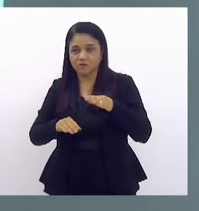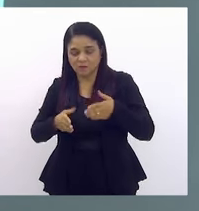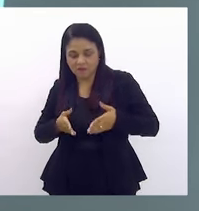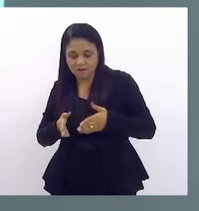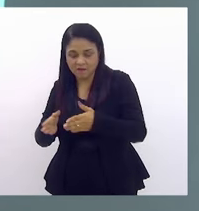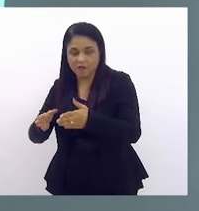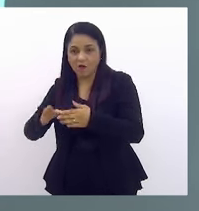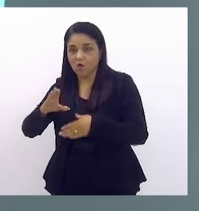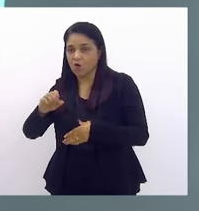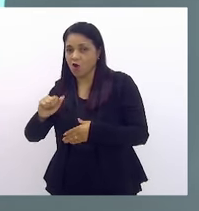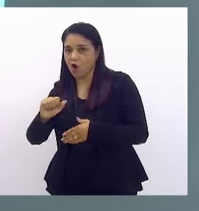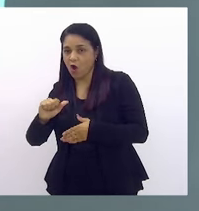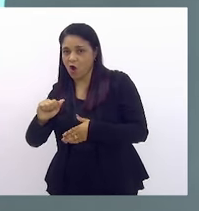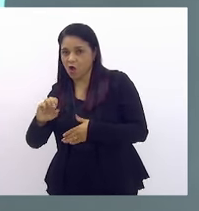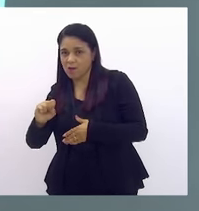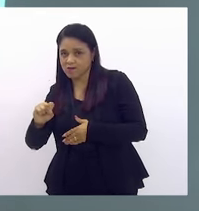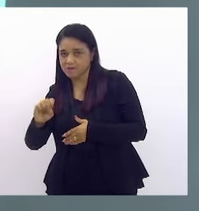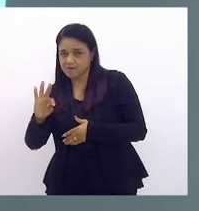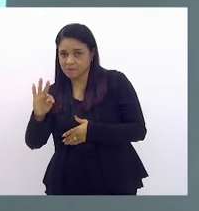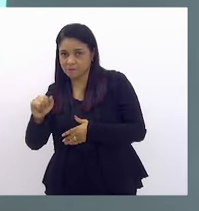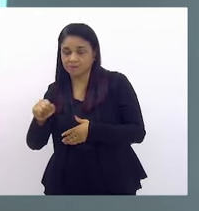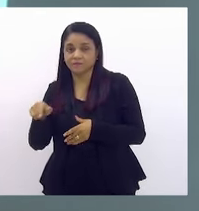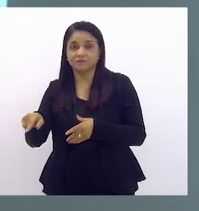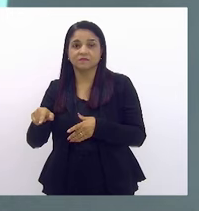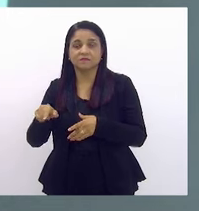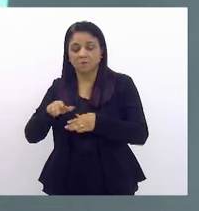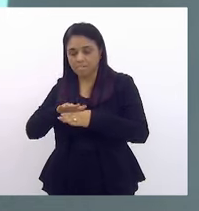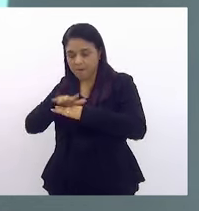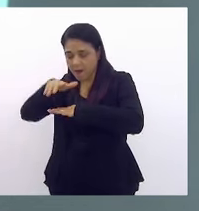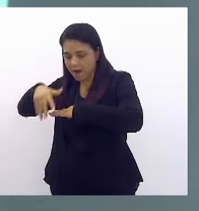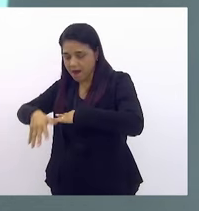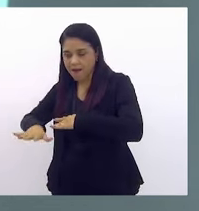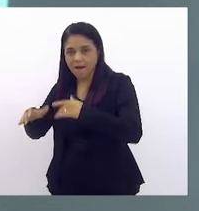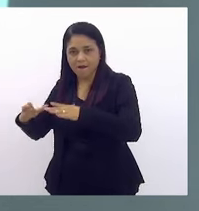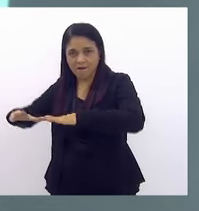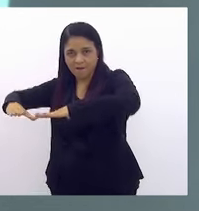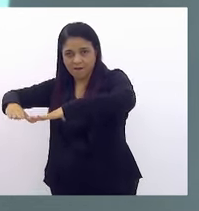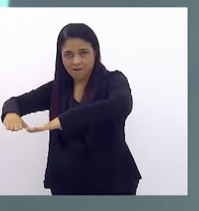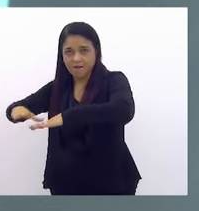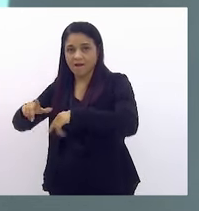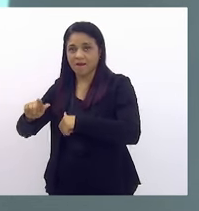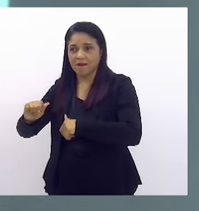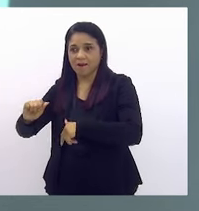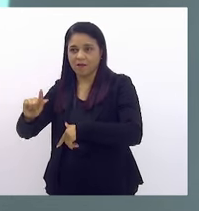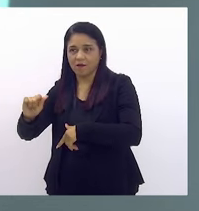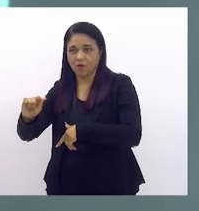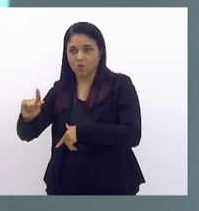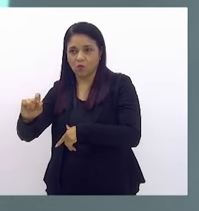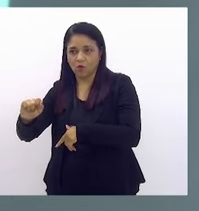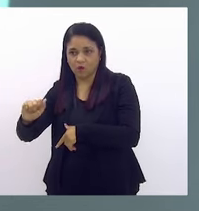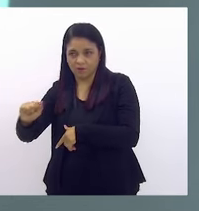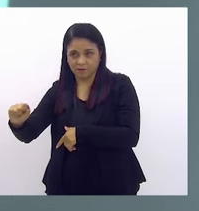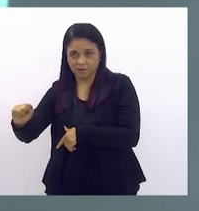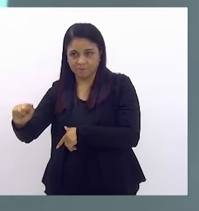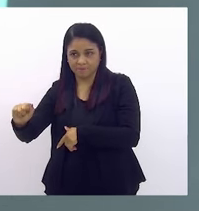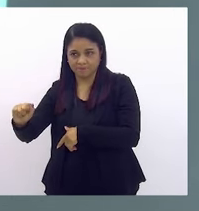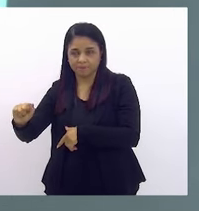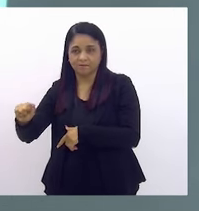o São Bento que vai dar na lagoa. Né? Isso aqui é uma cava, a gente não sabe mais localizar,